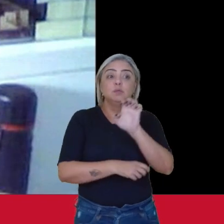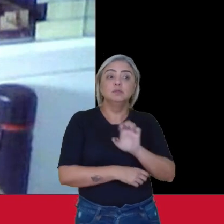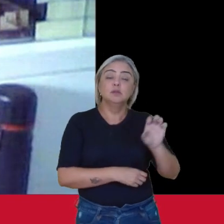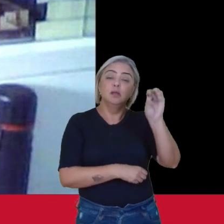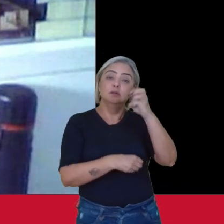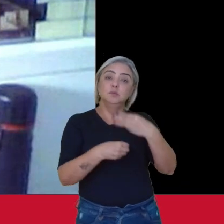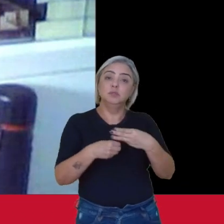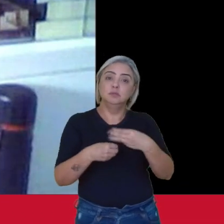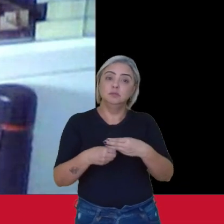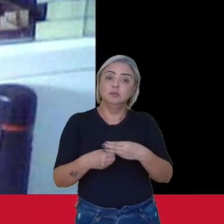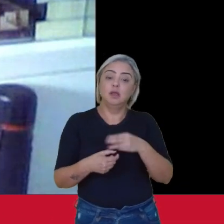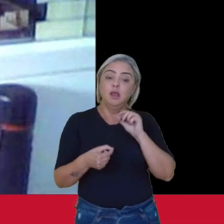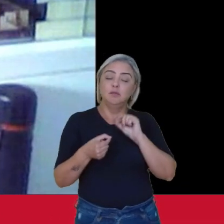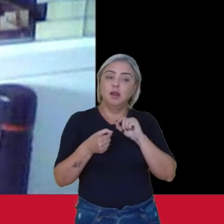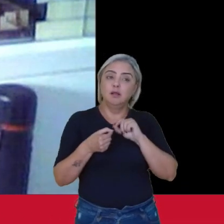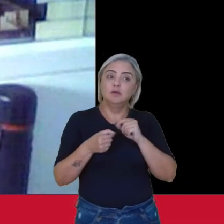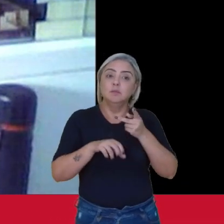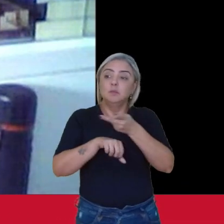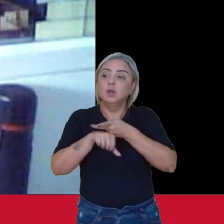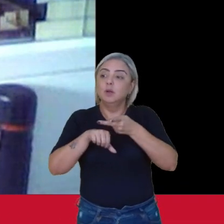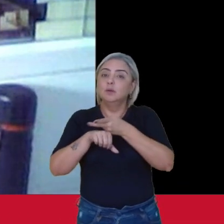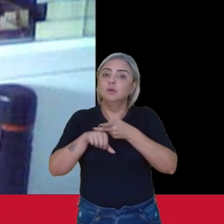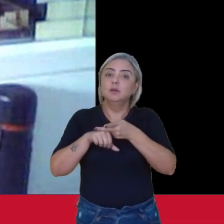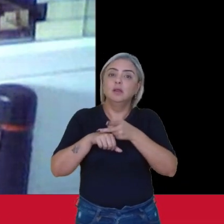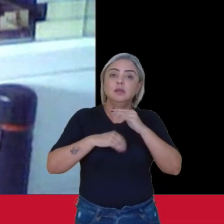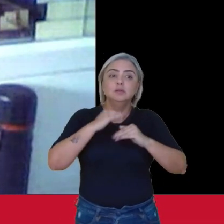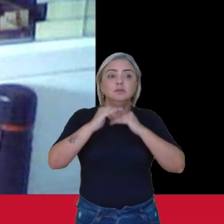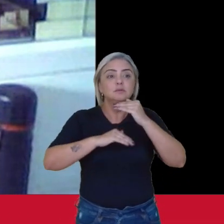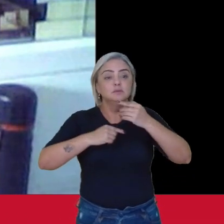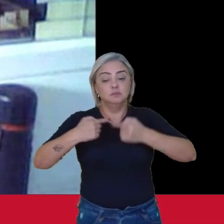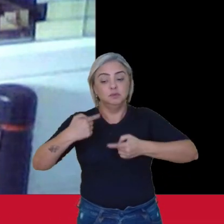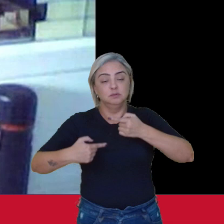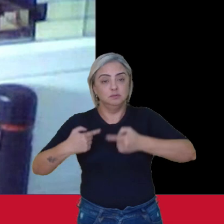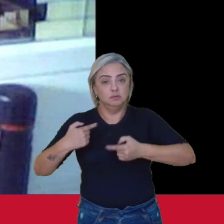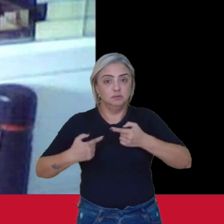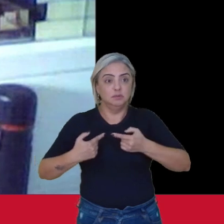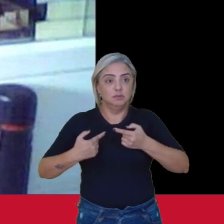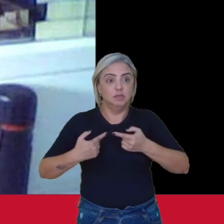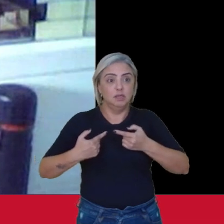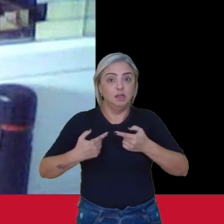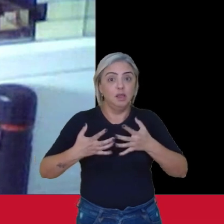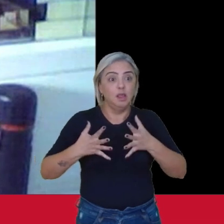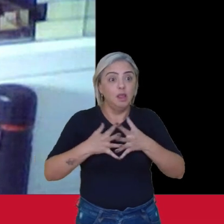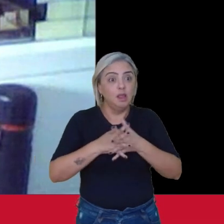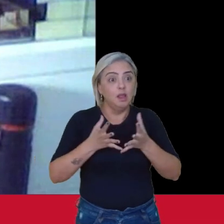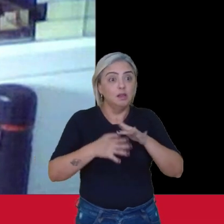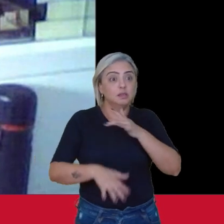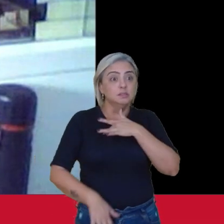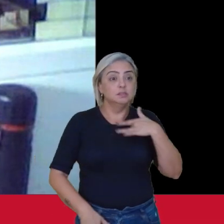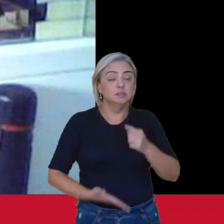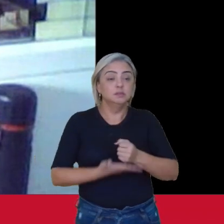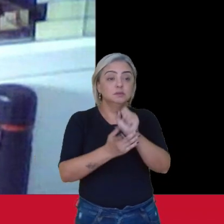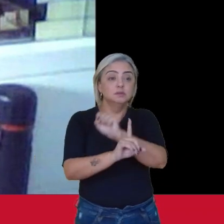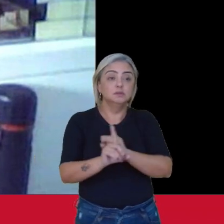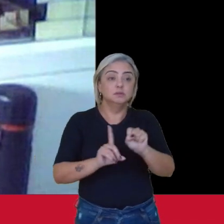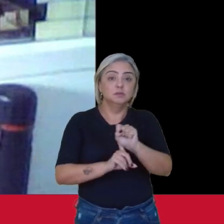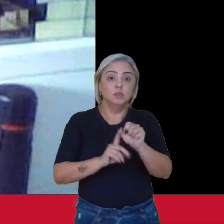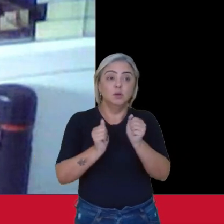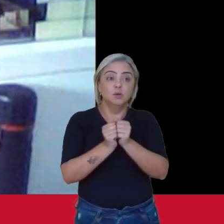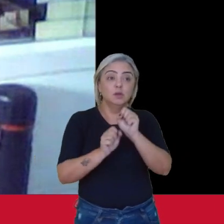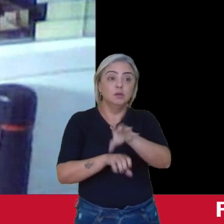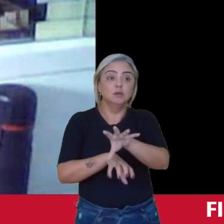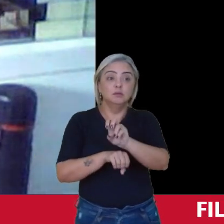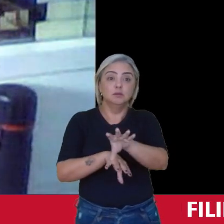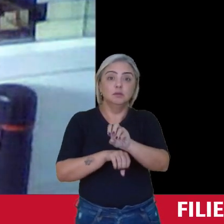municípios para fazer a busca ativa e para desenvolver políticas integradas entre saúde, assistência social,